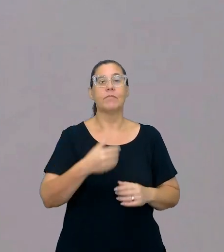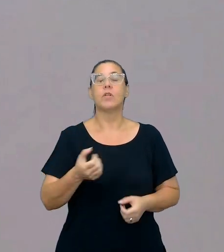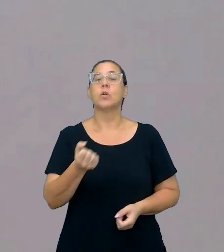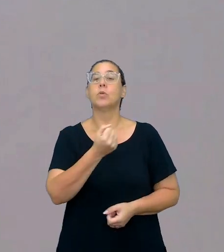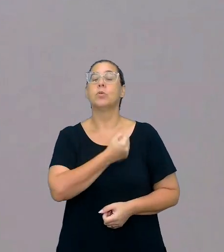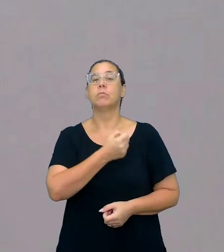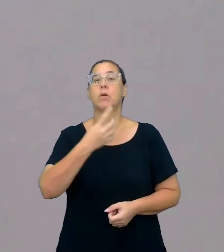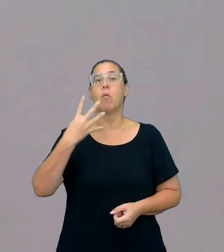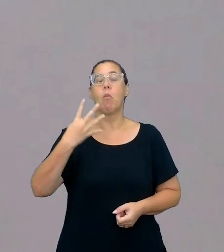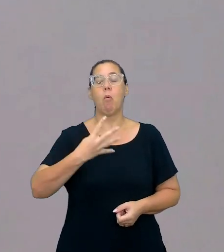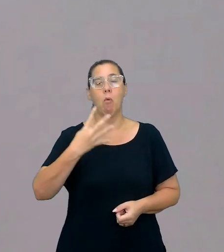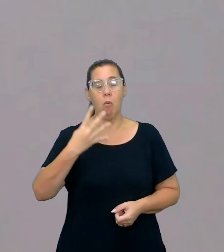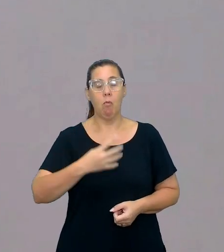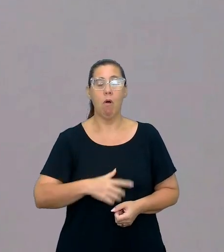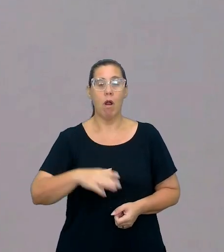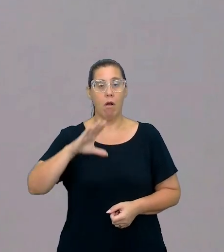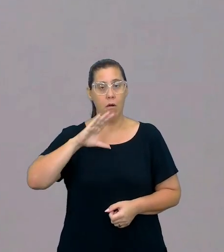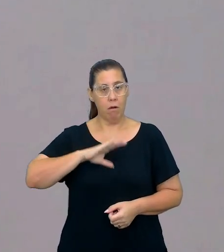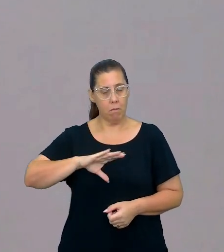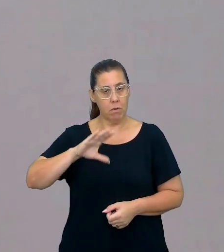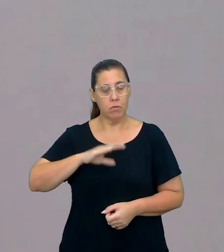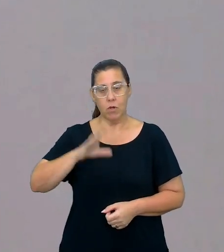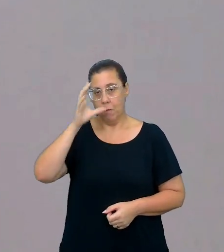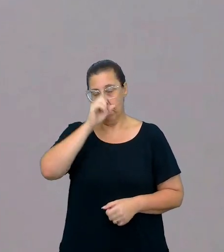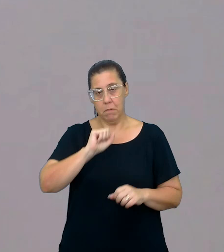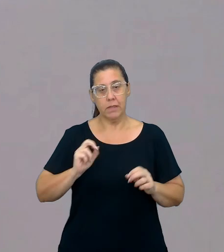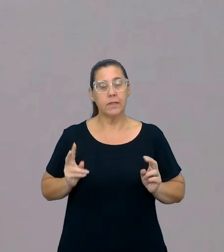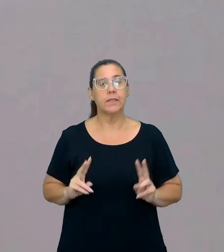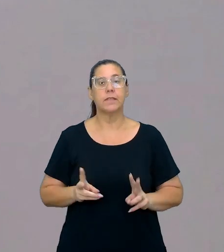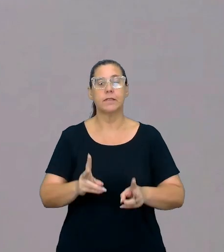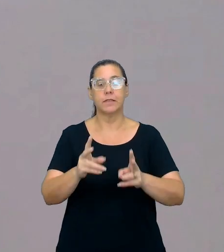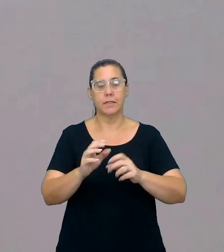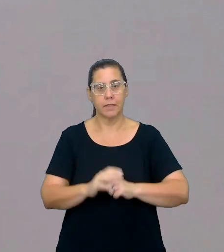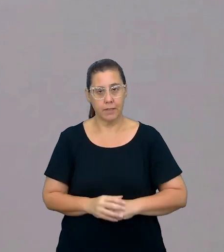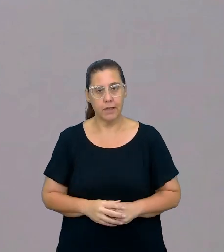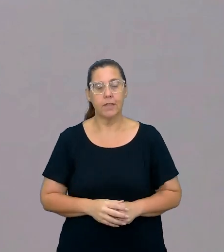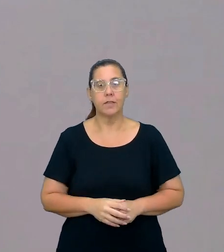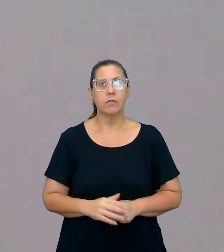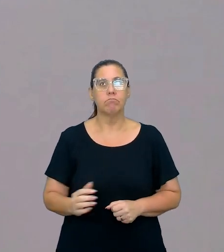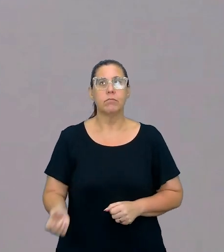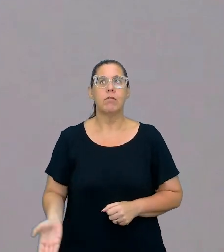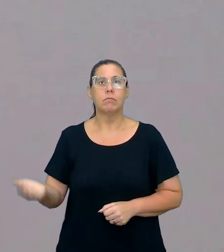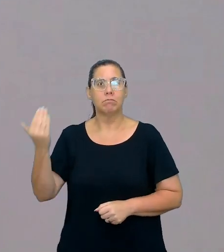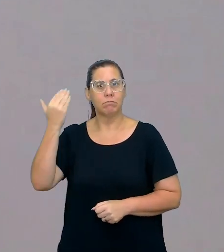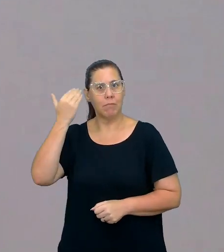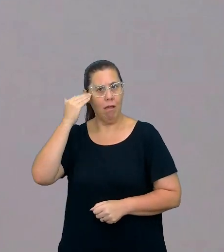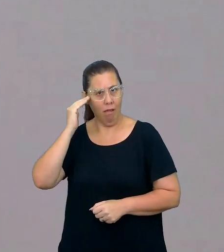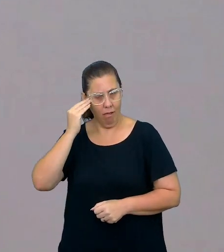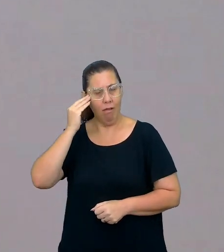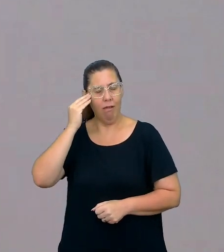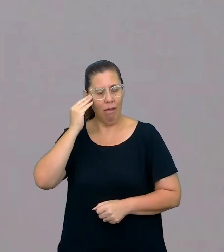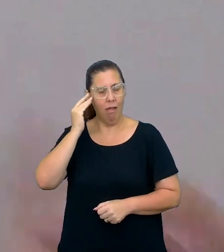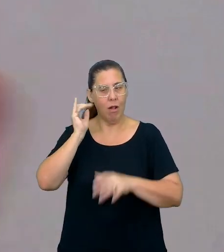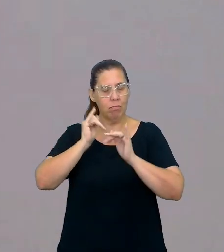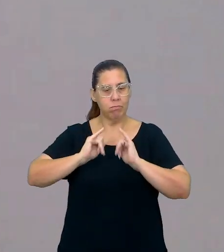número 4 de língua portuguesa do Aprender Sempre, campanhas de conscientização,